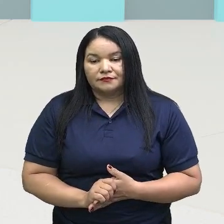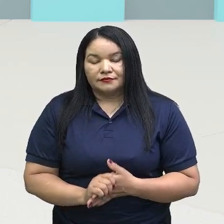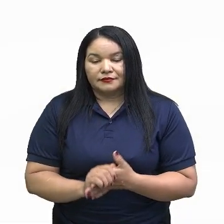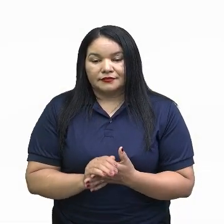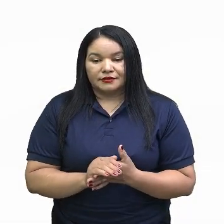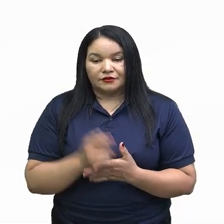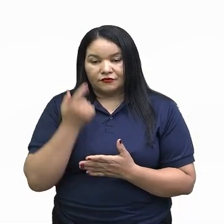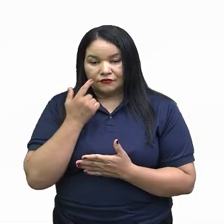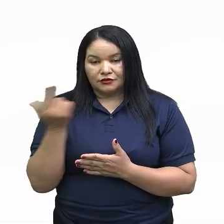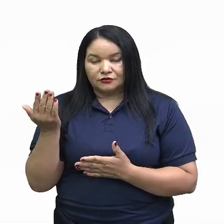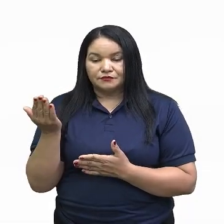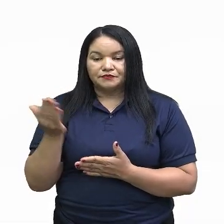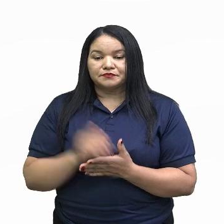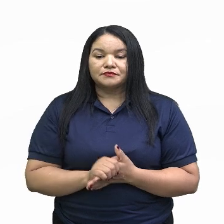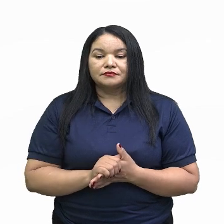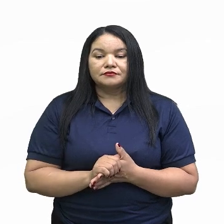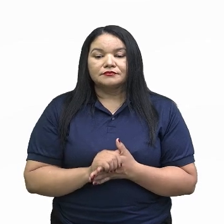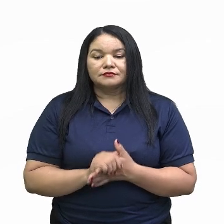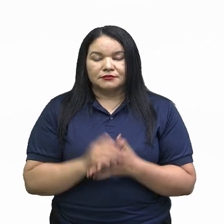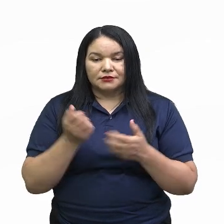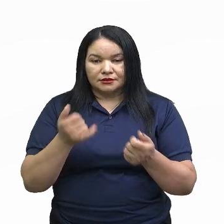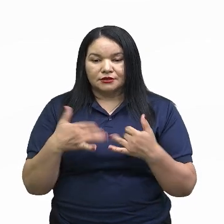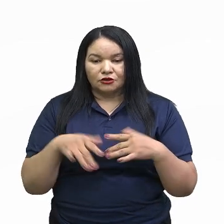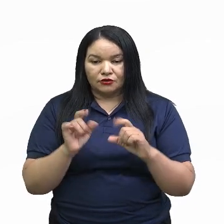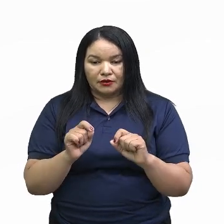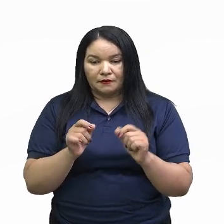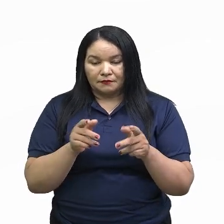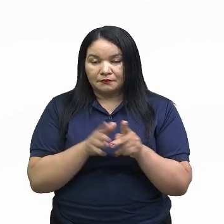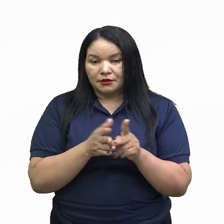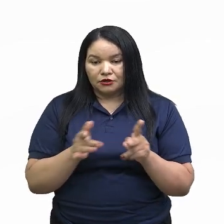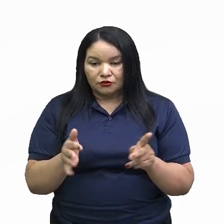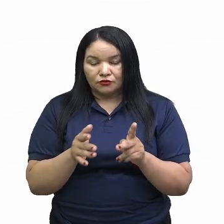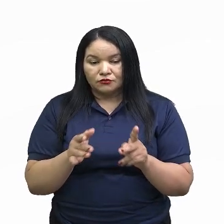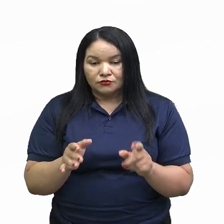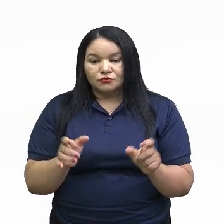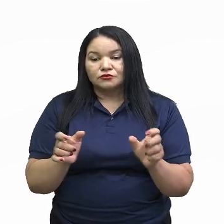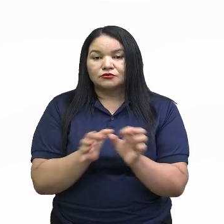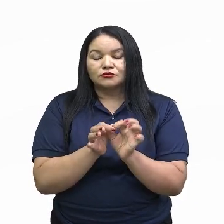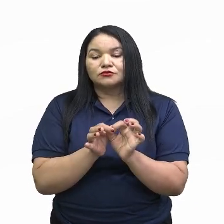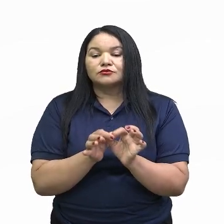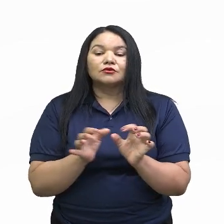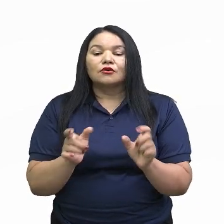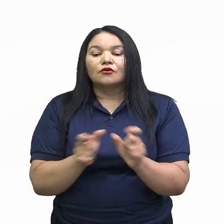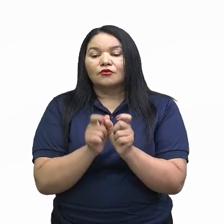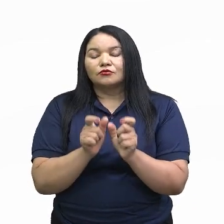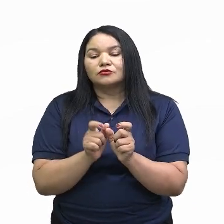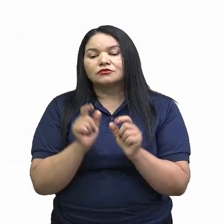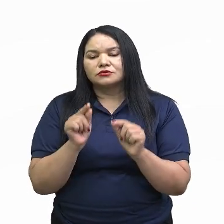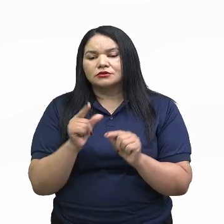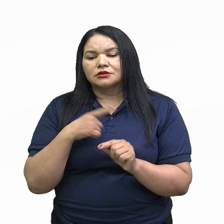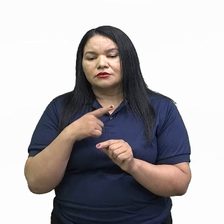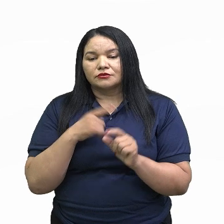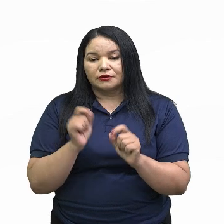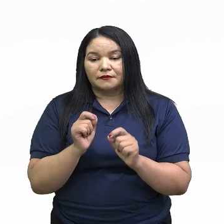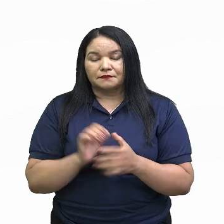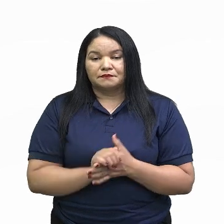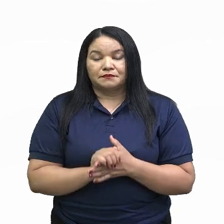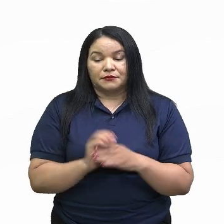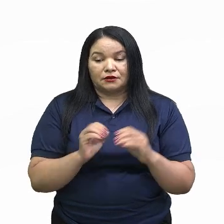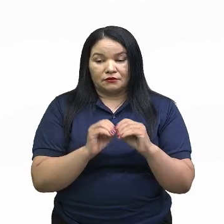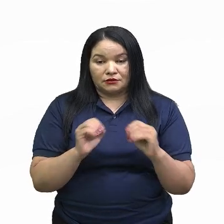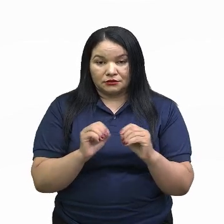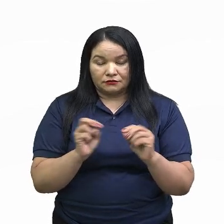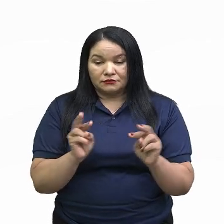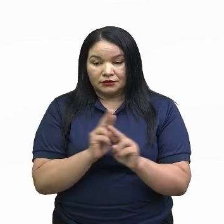conceito comigo. Quando nós falamos de período composto, nós temos as orações coordenadas. Há uma relação